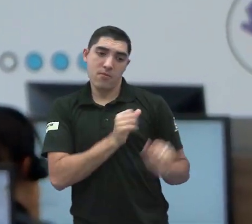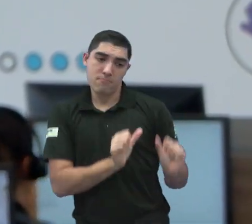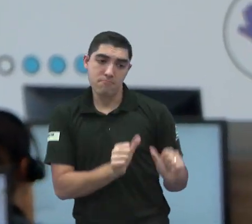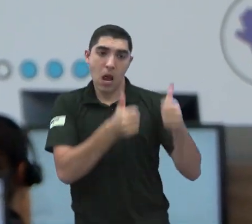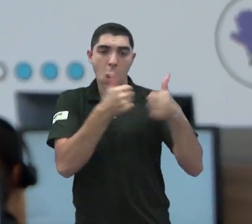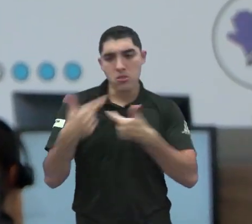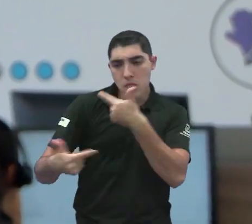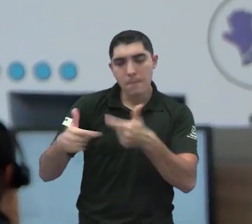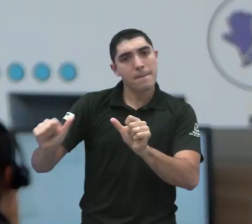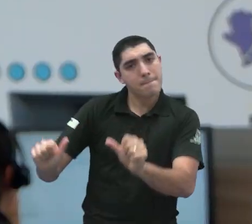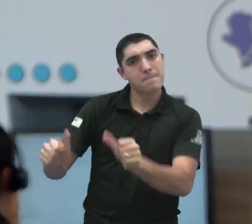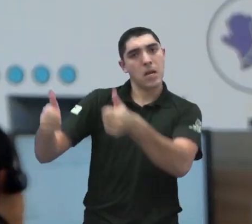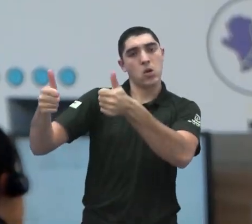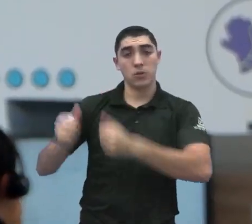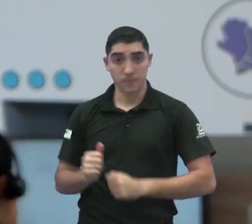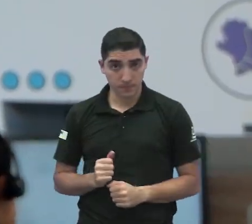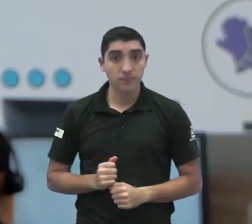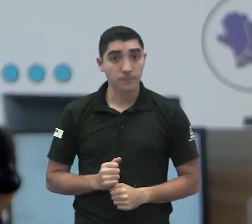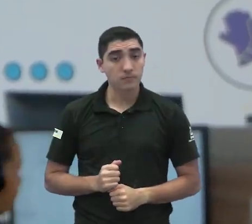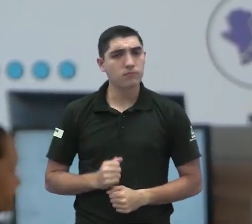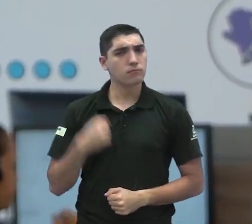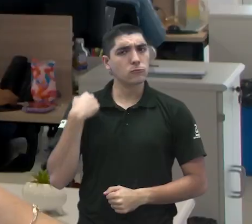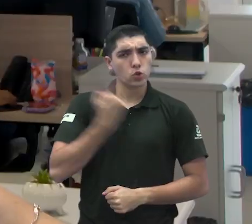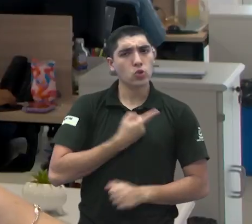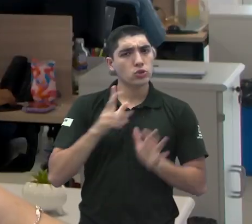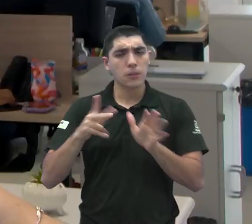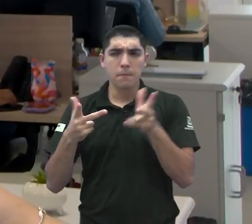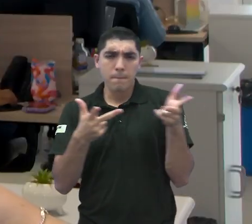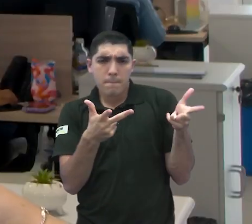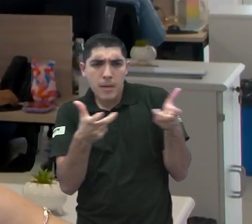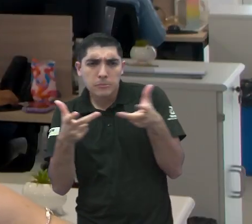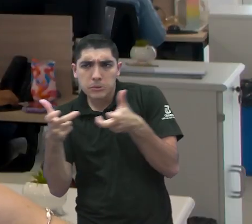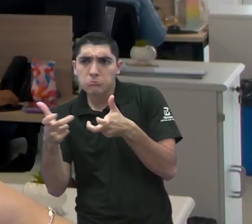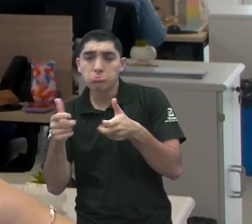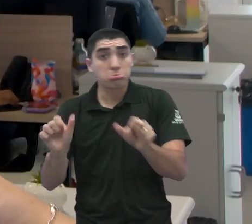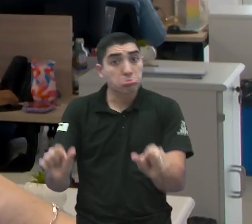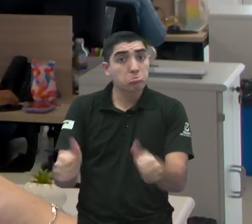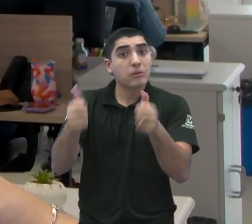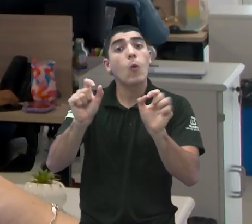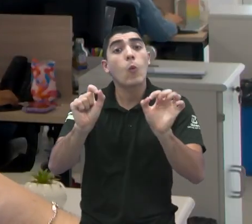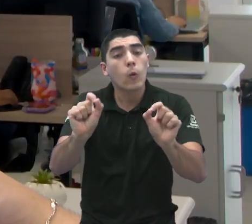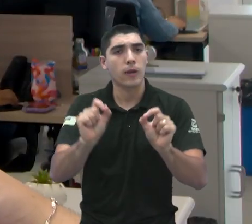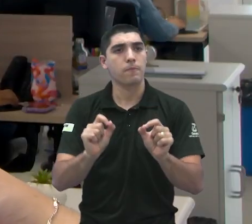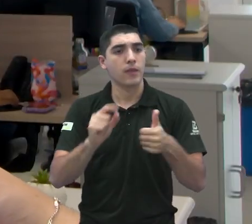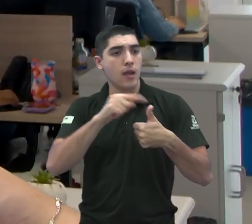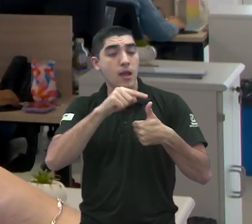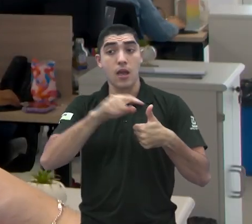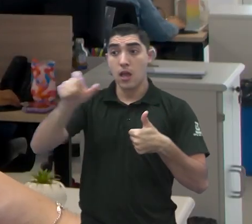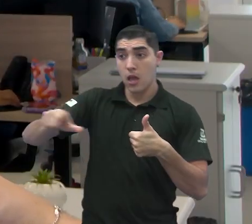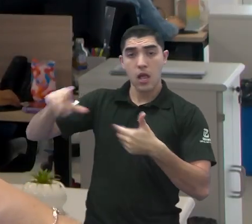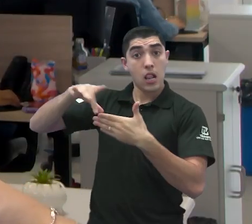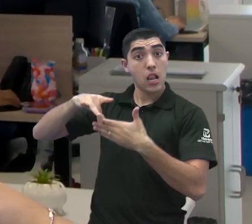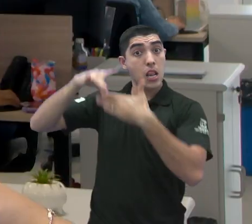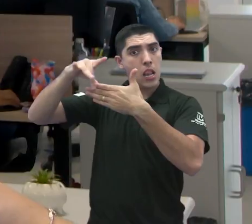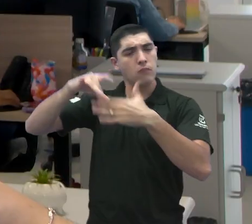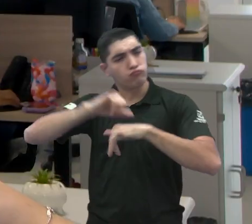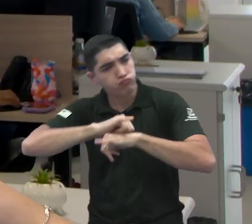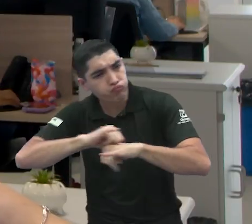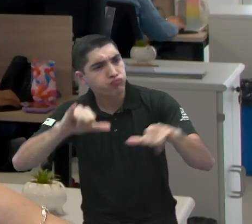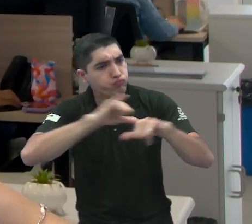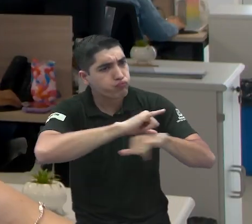garantir boas condições no desempenho das atividades. O que a gente tem visto que tem dado muito certo são sensibilizações